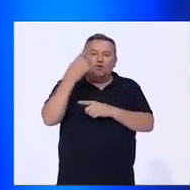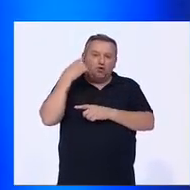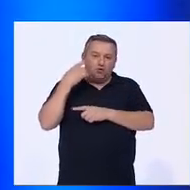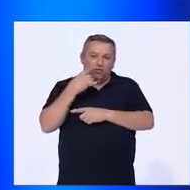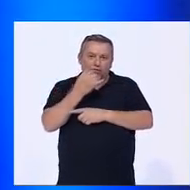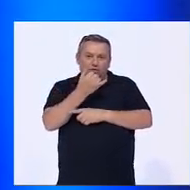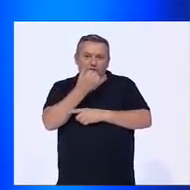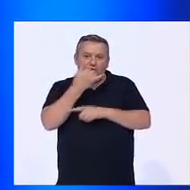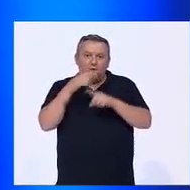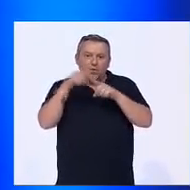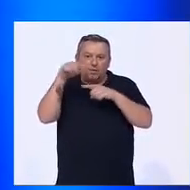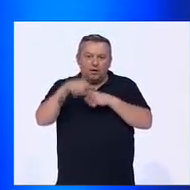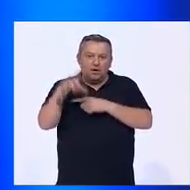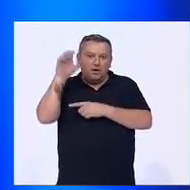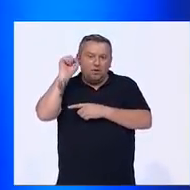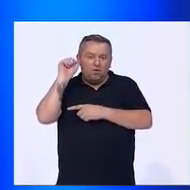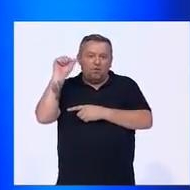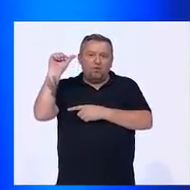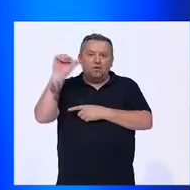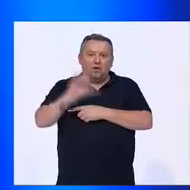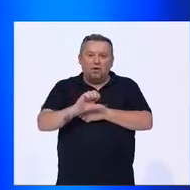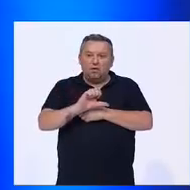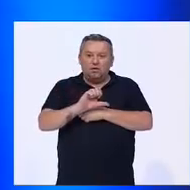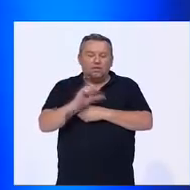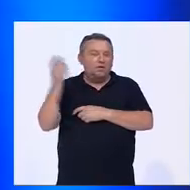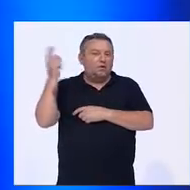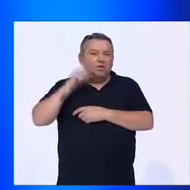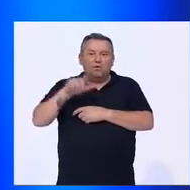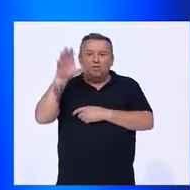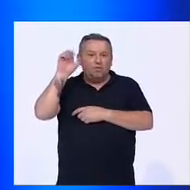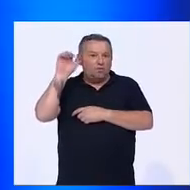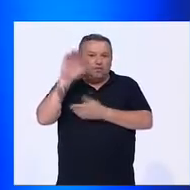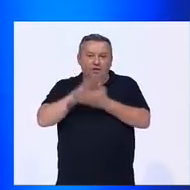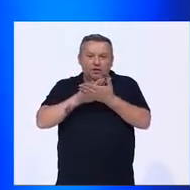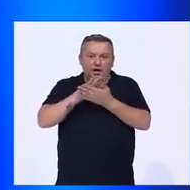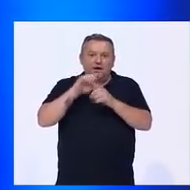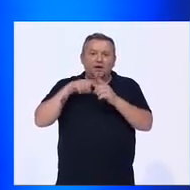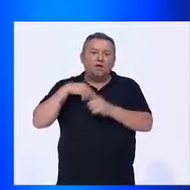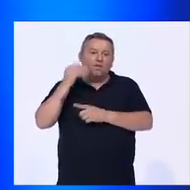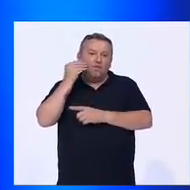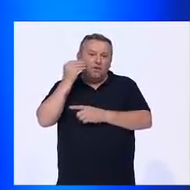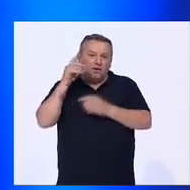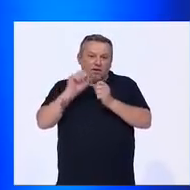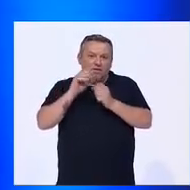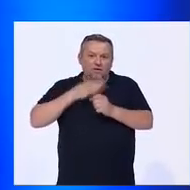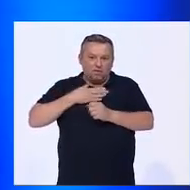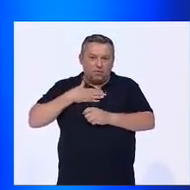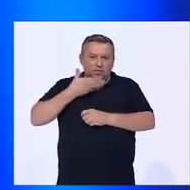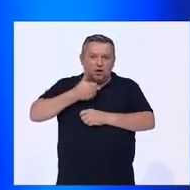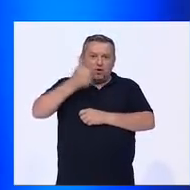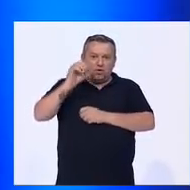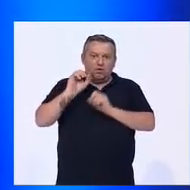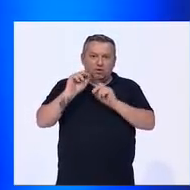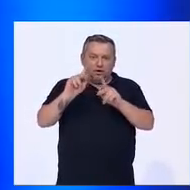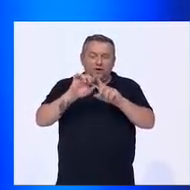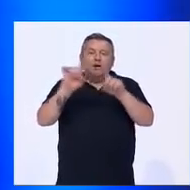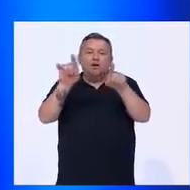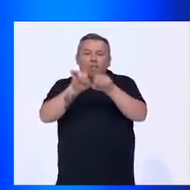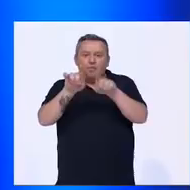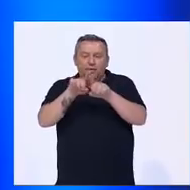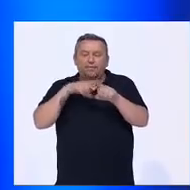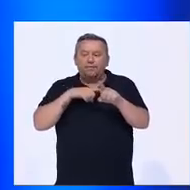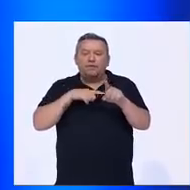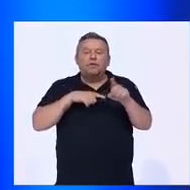a margem de lucro da concessionária estava dentro dos limites que ela poderia oferecer um serviço melhor e com uma tarifa menor